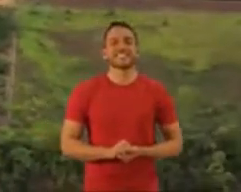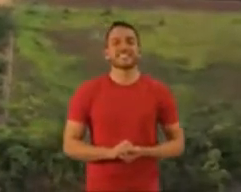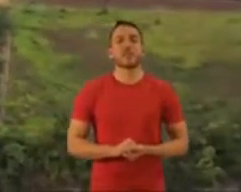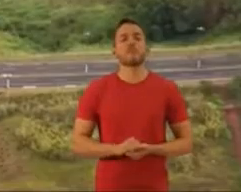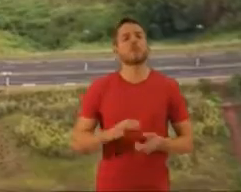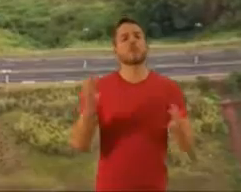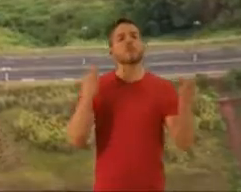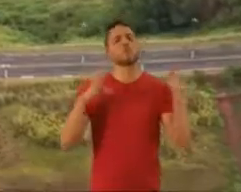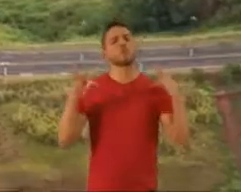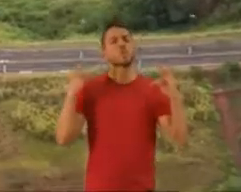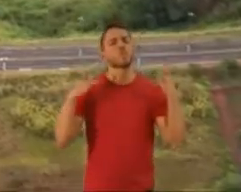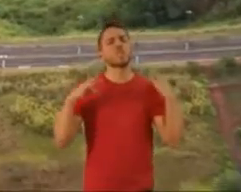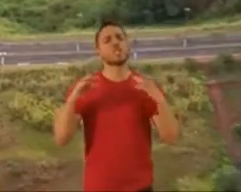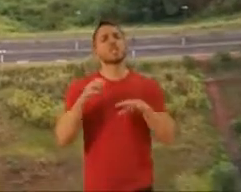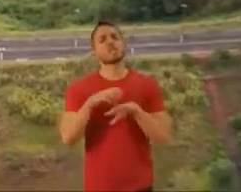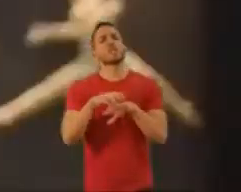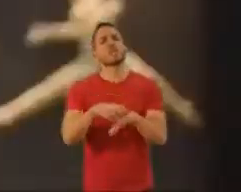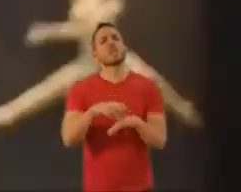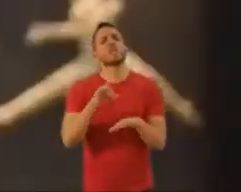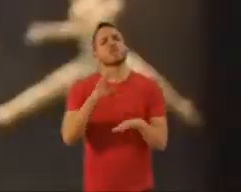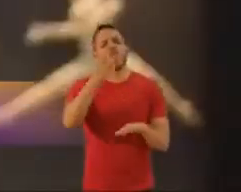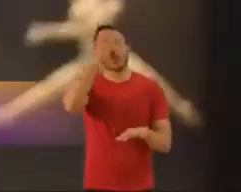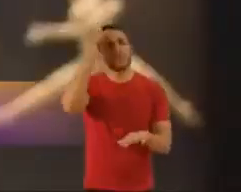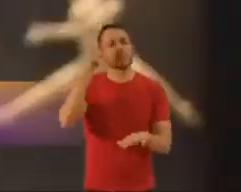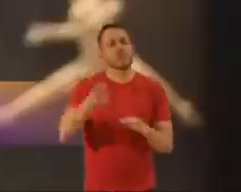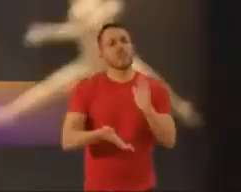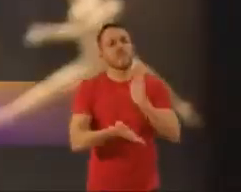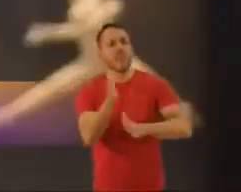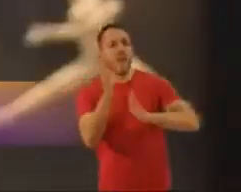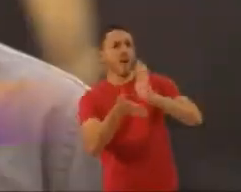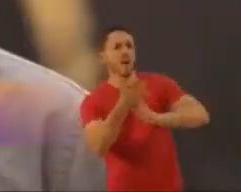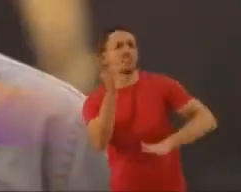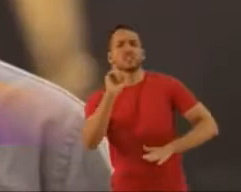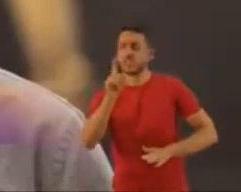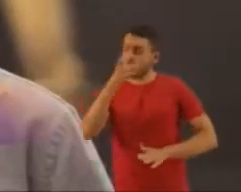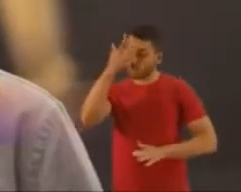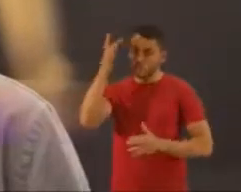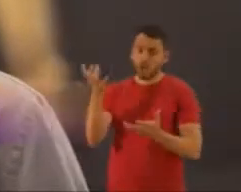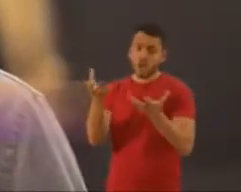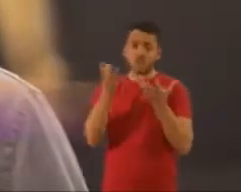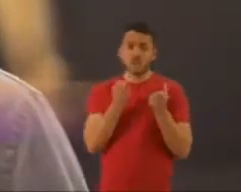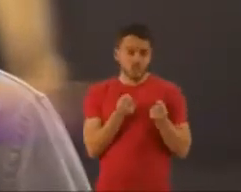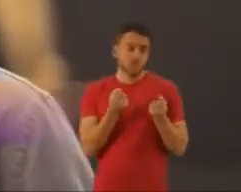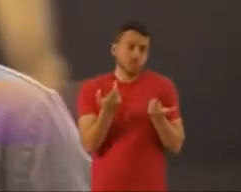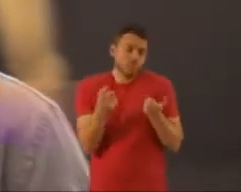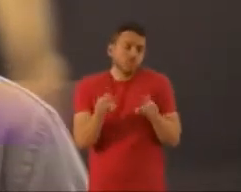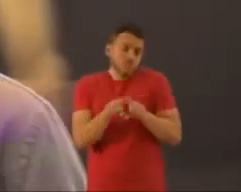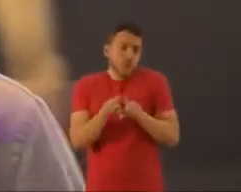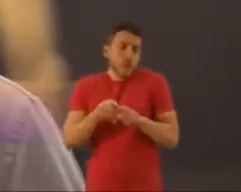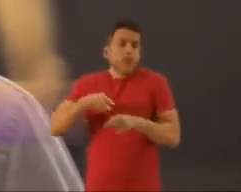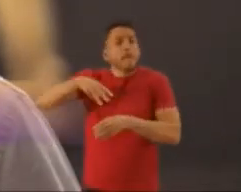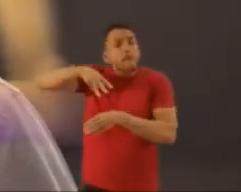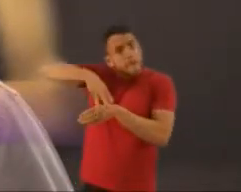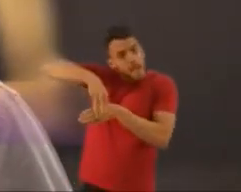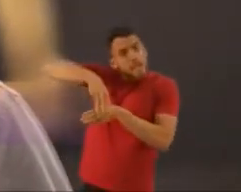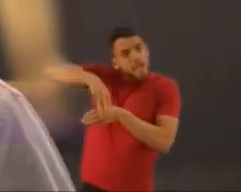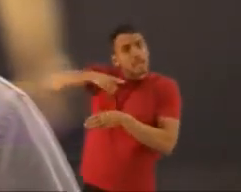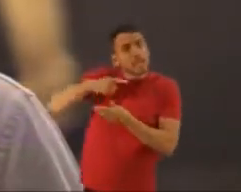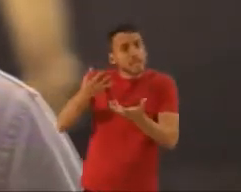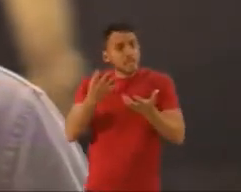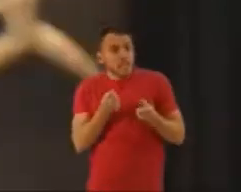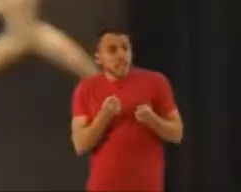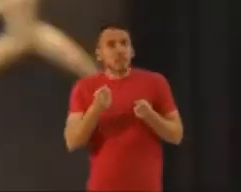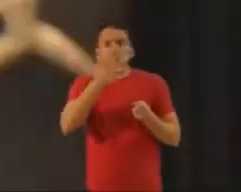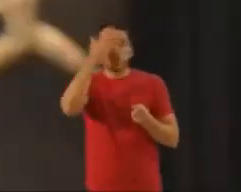turismo não é só para quem viaja, o turismo é para quem recebe também. E Marília recebe muita gente e tem muito a oferecer para quem é